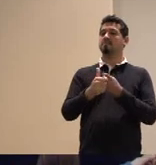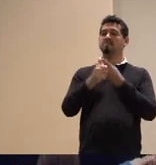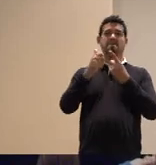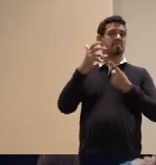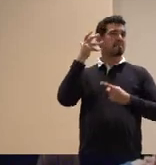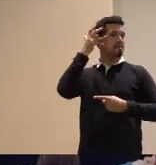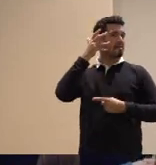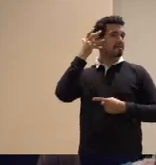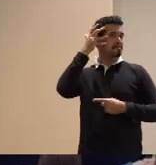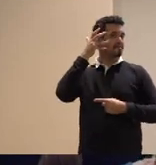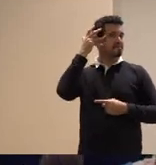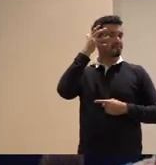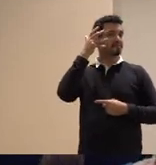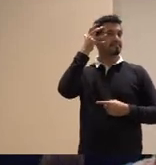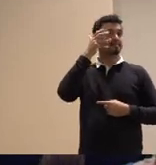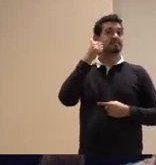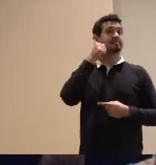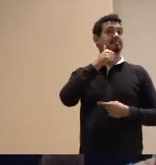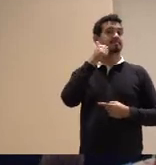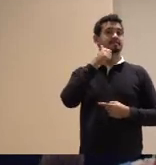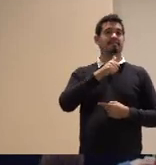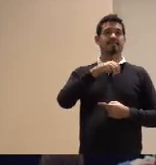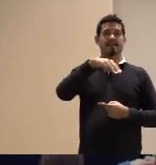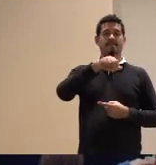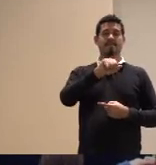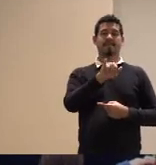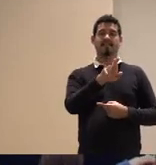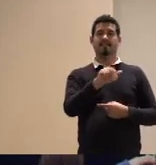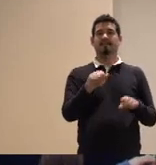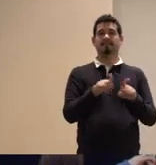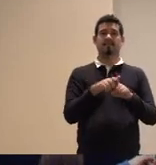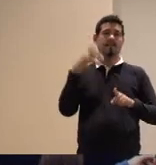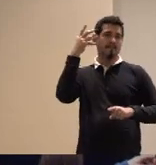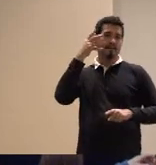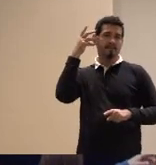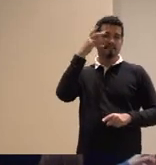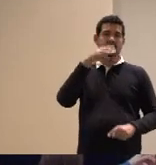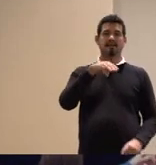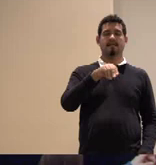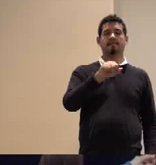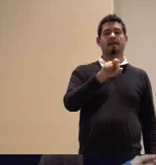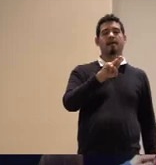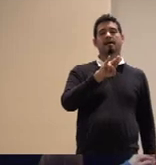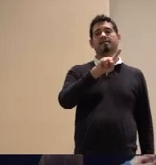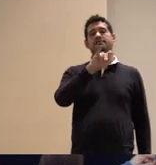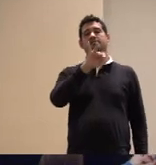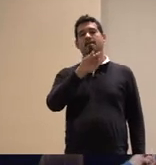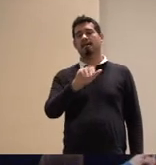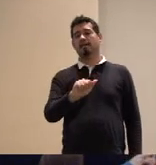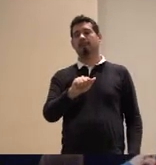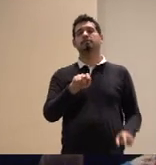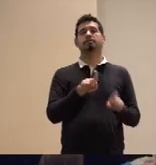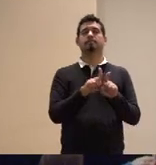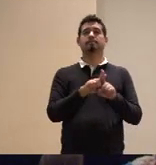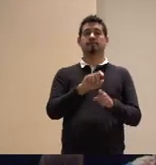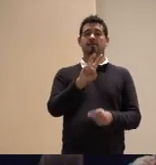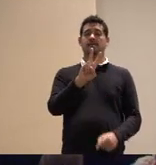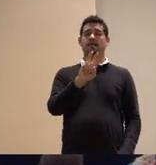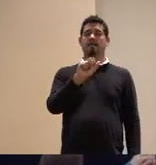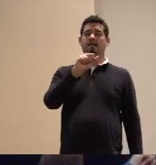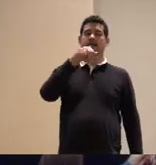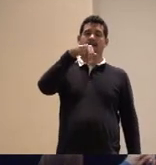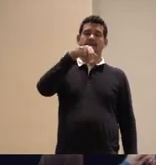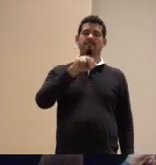dia, senhora Maíra Ribeiro Melo, também as palestrantes Maristela Ciseschi e a Vânia Guareschi